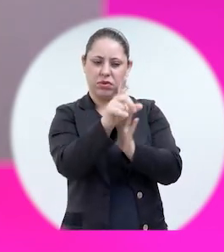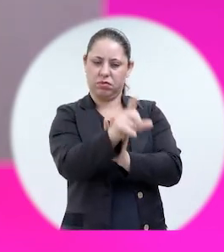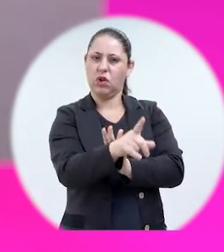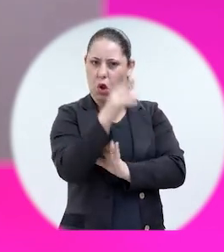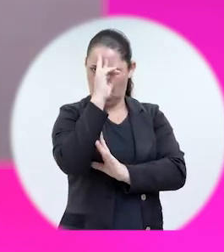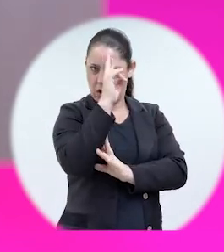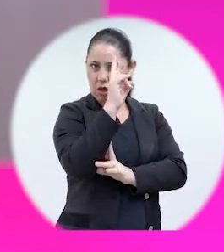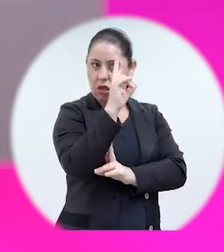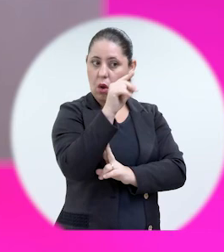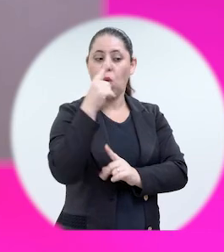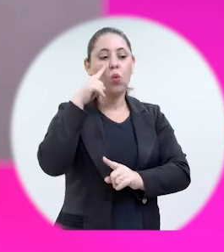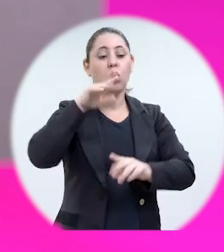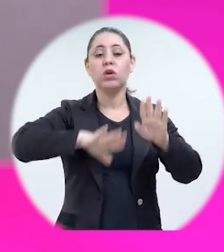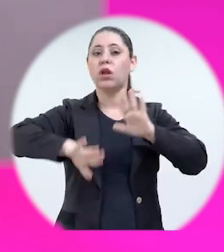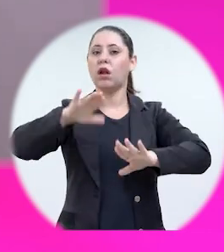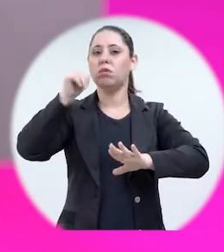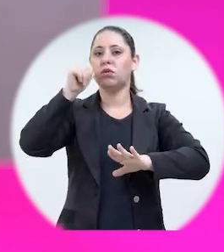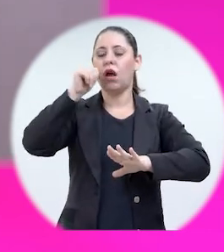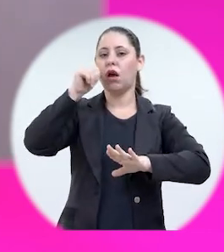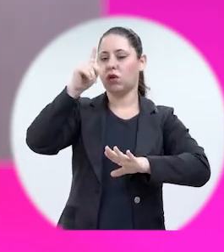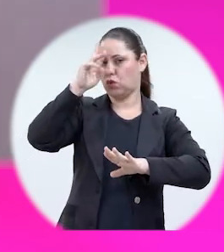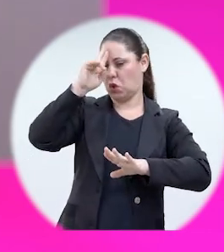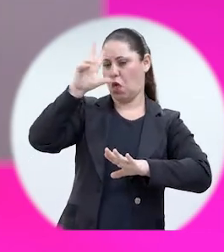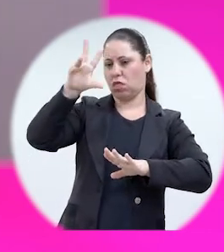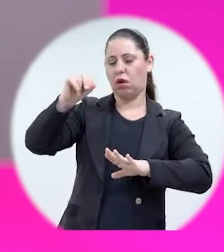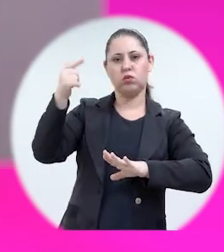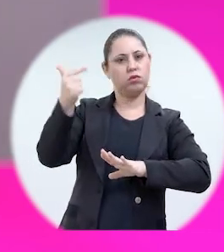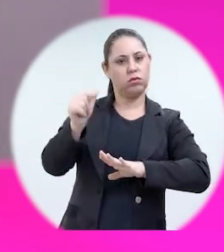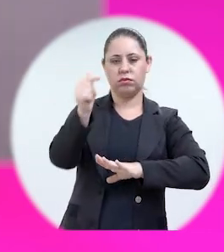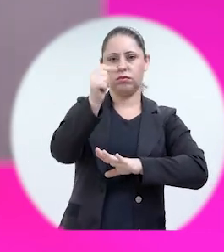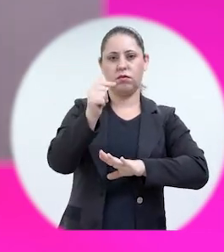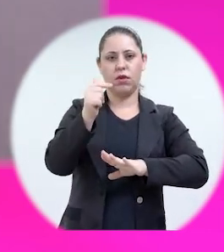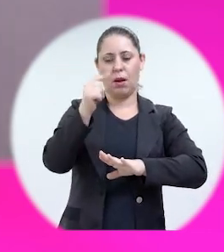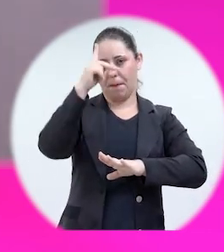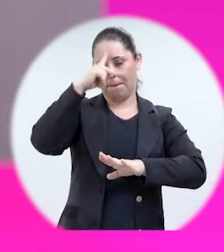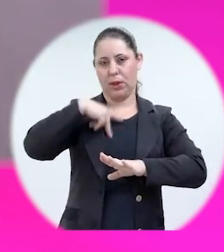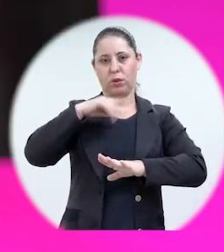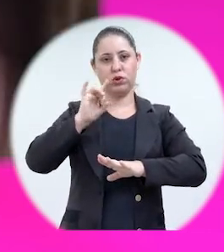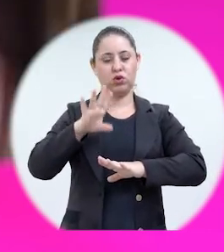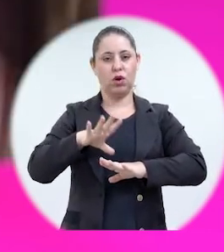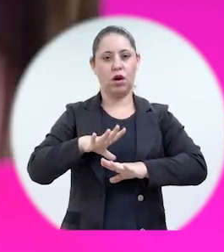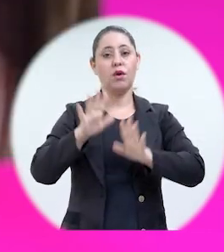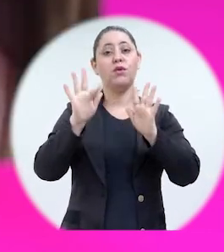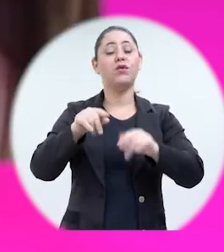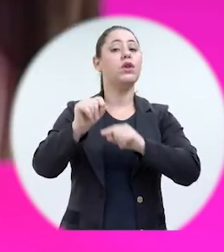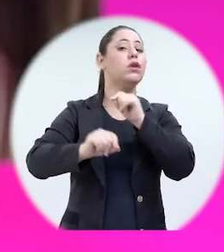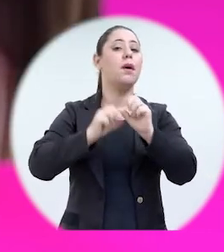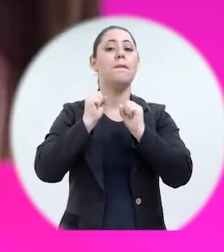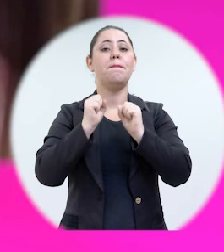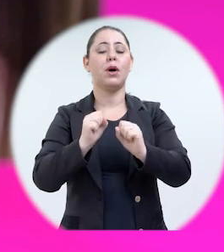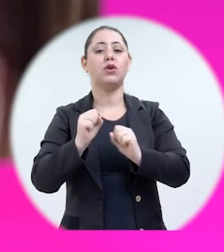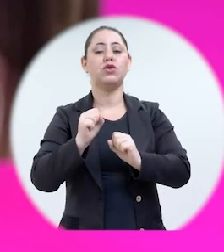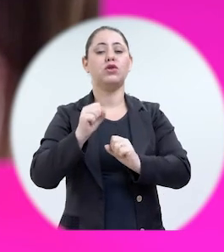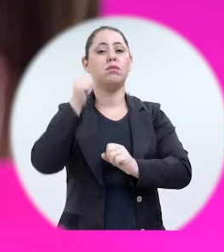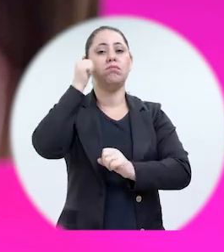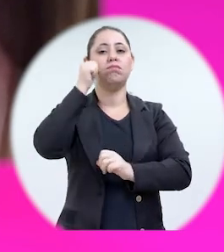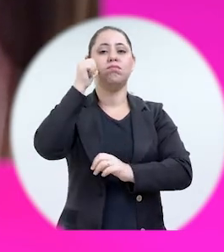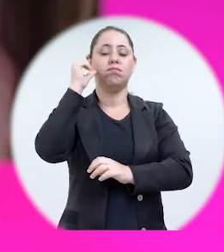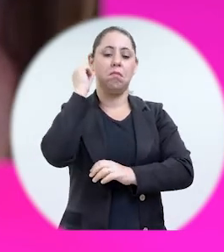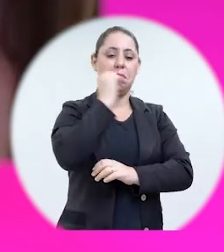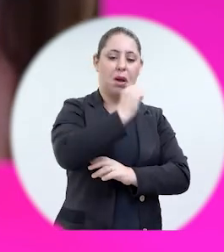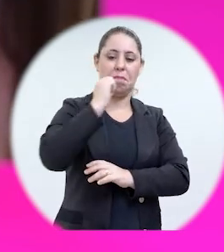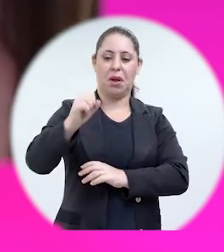são propriedades. Então, que a gente tome cuidado nesses primeiros sinais, porque o fim disso, de fato, pode ser,